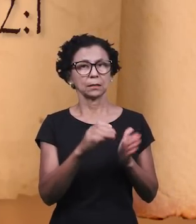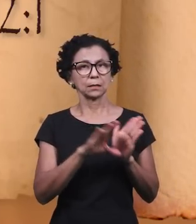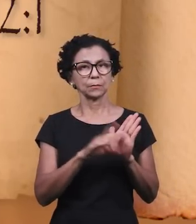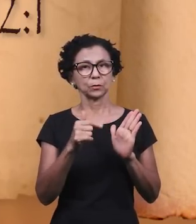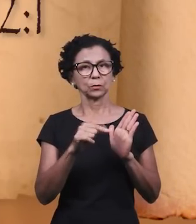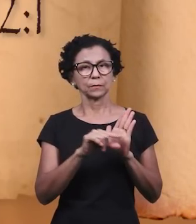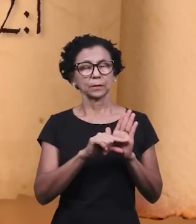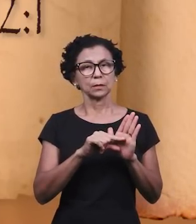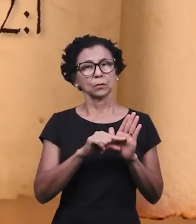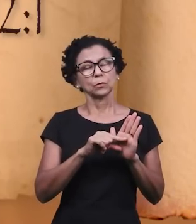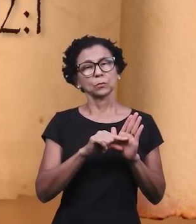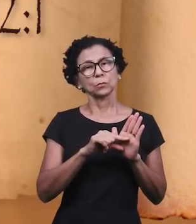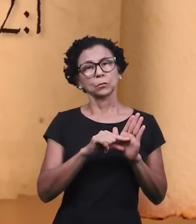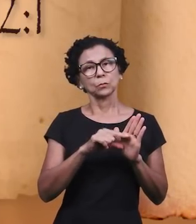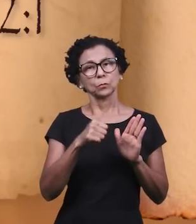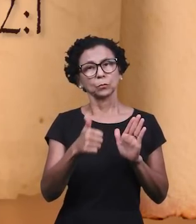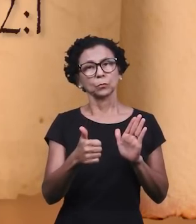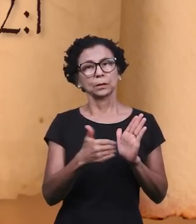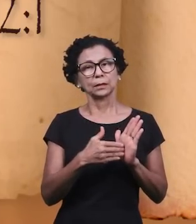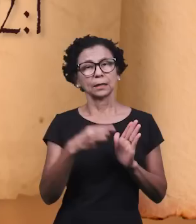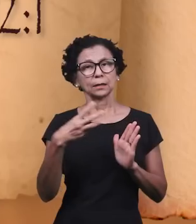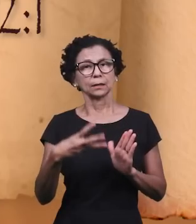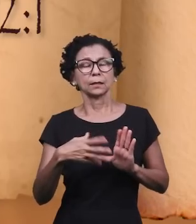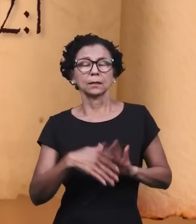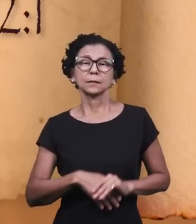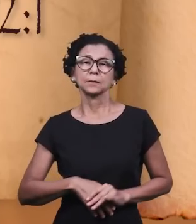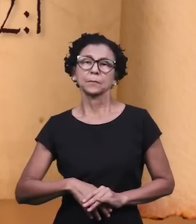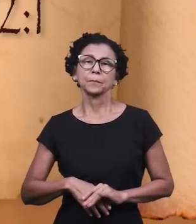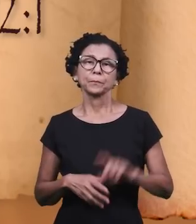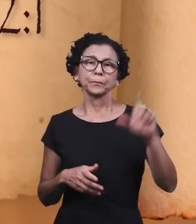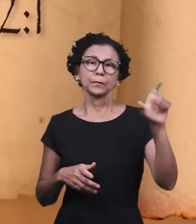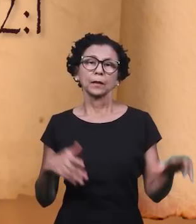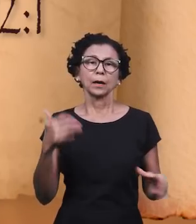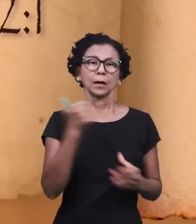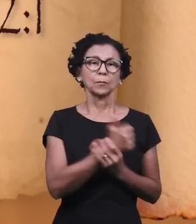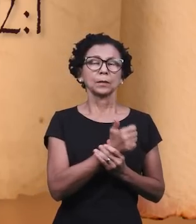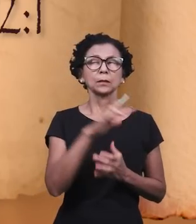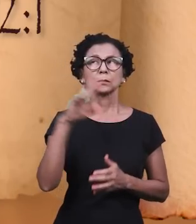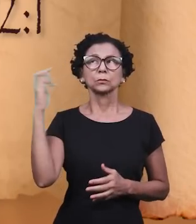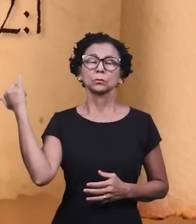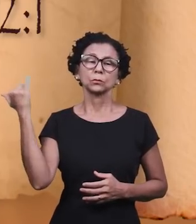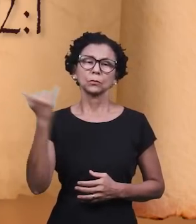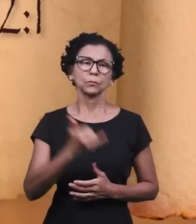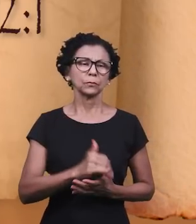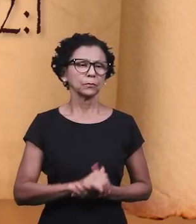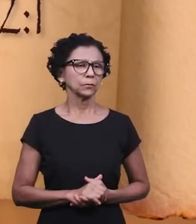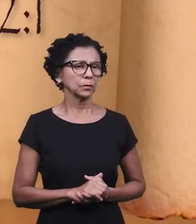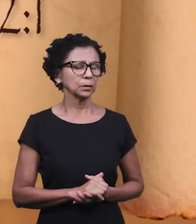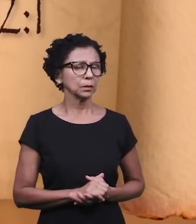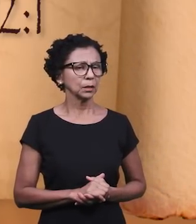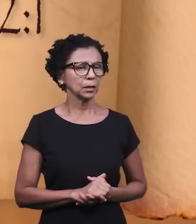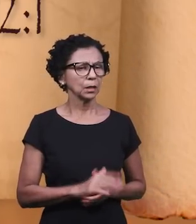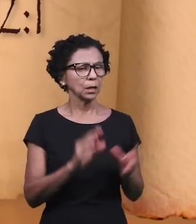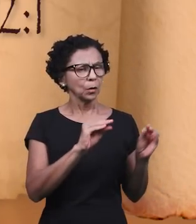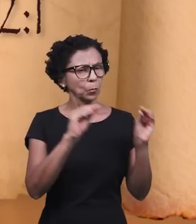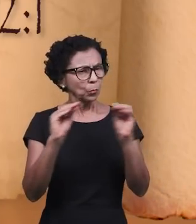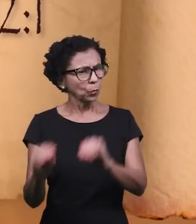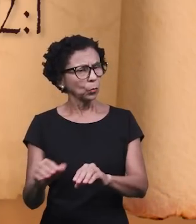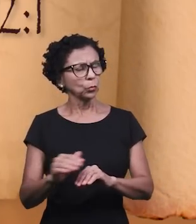assunto, entrar ali muito profundamente em teorias,